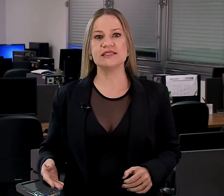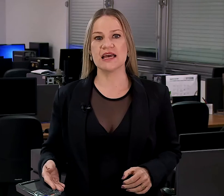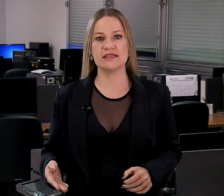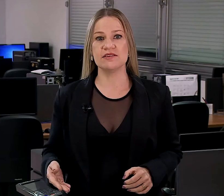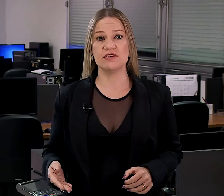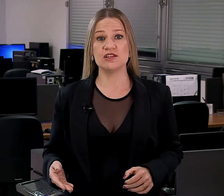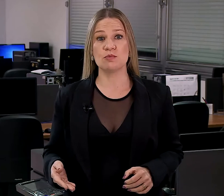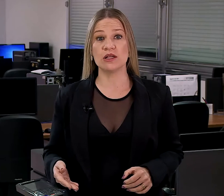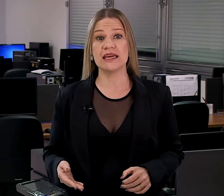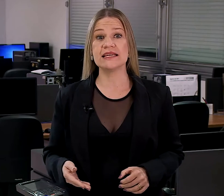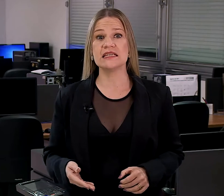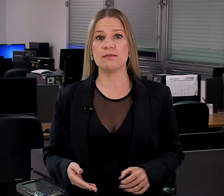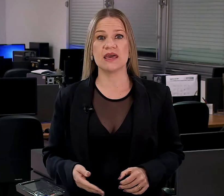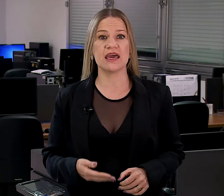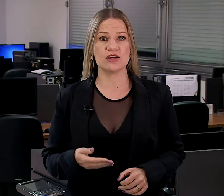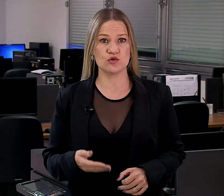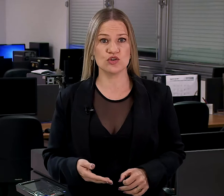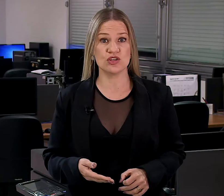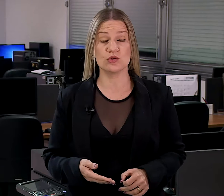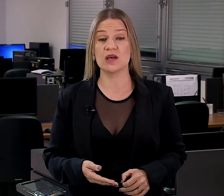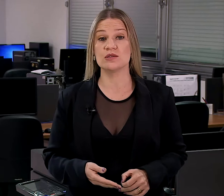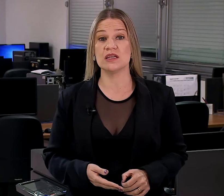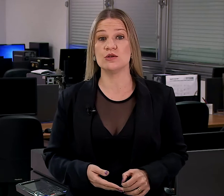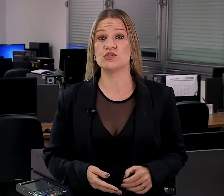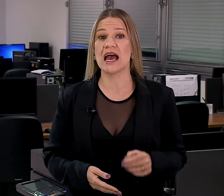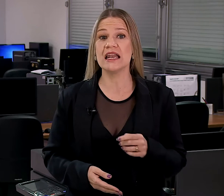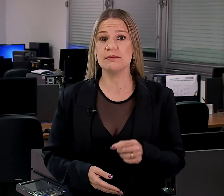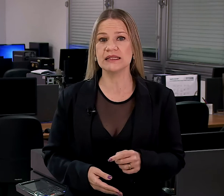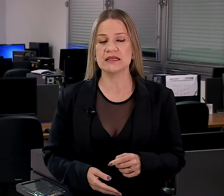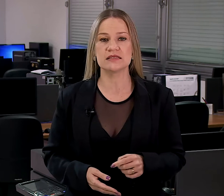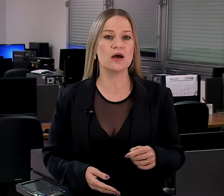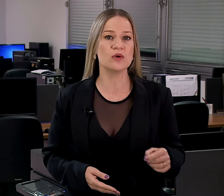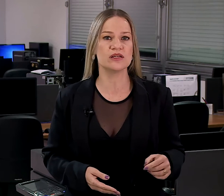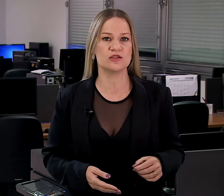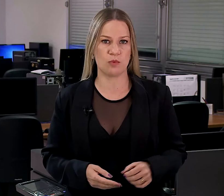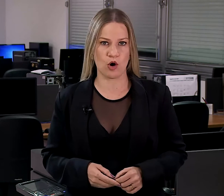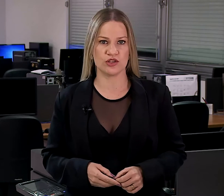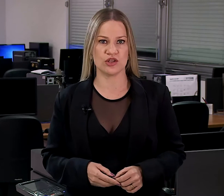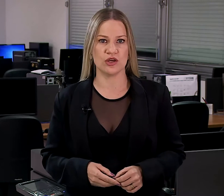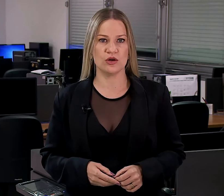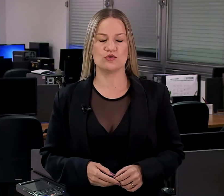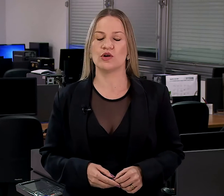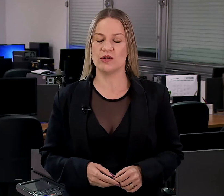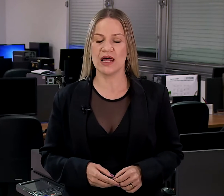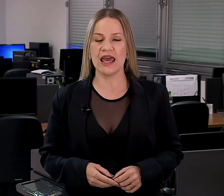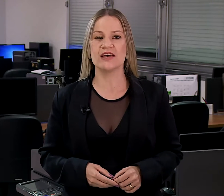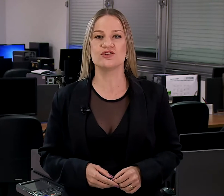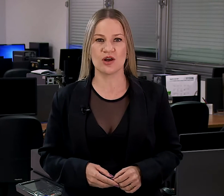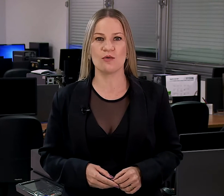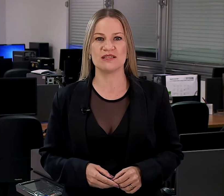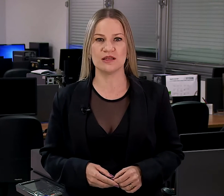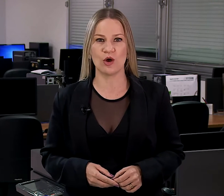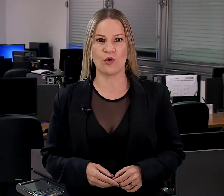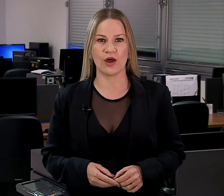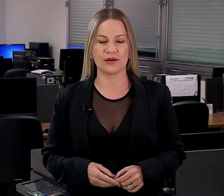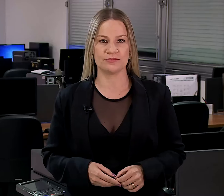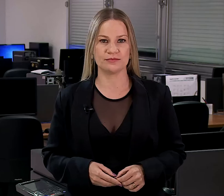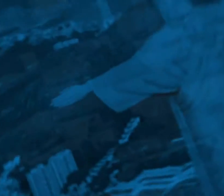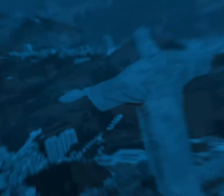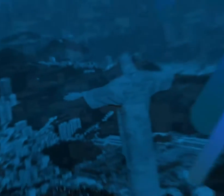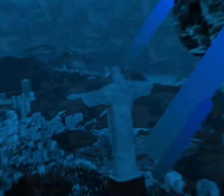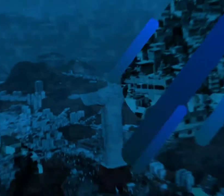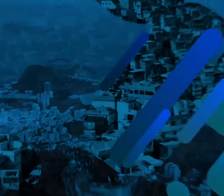E policiais civis podem receber reajuste nos auxílios alimentação e transporte. O Jornal da Alerj está começando